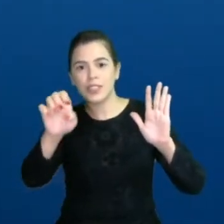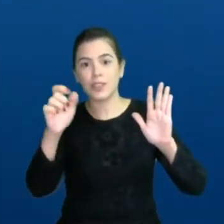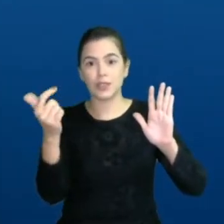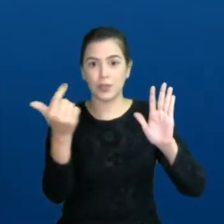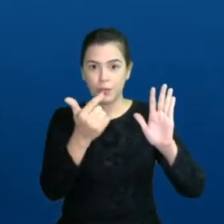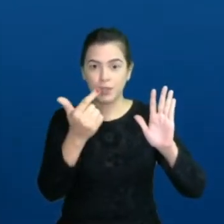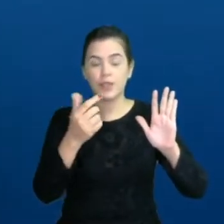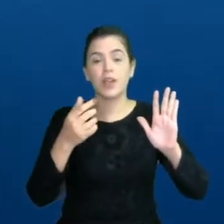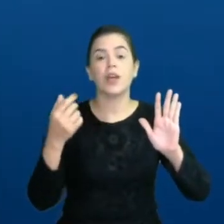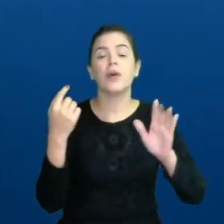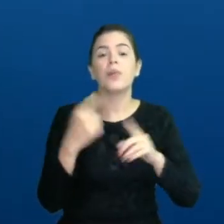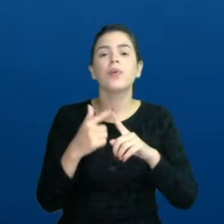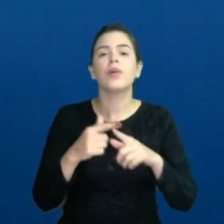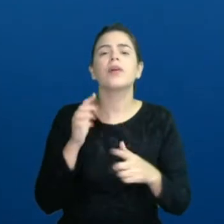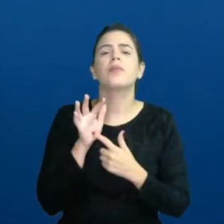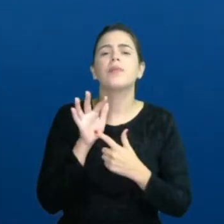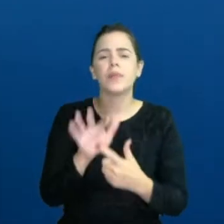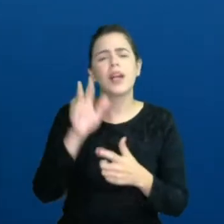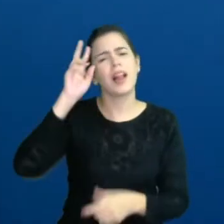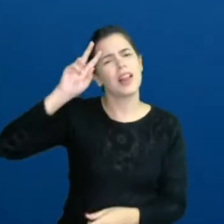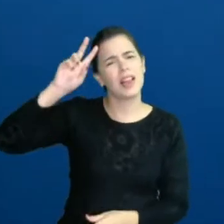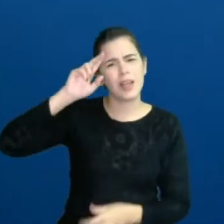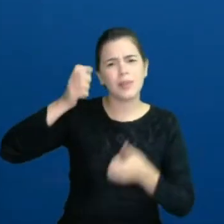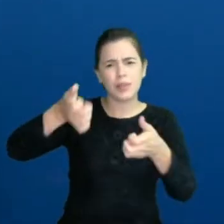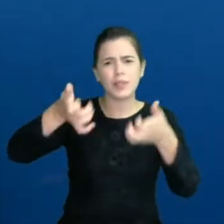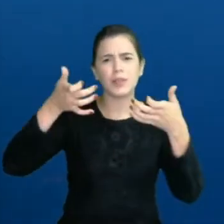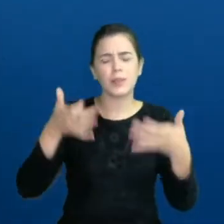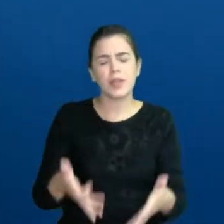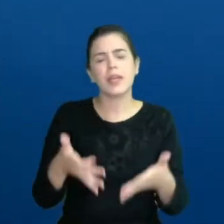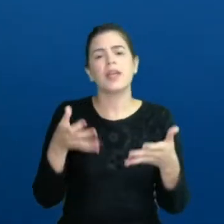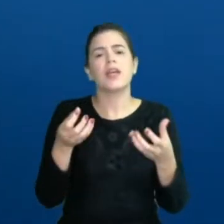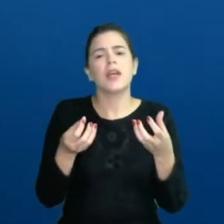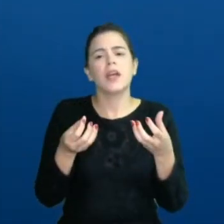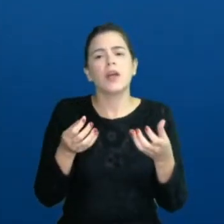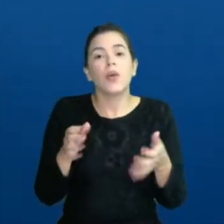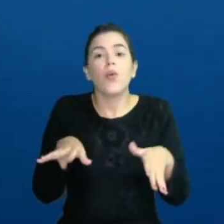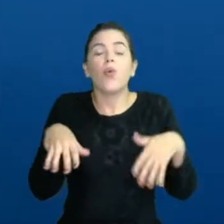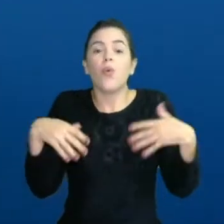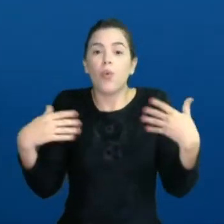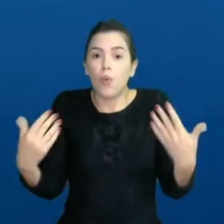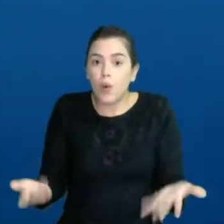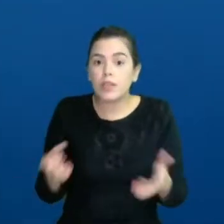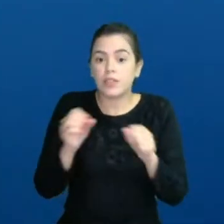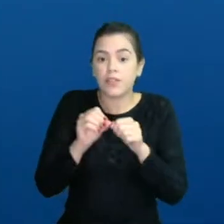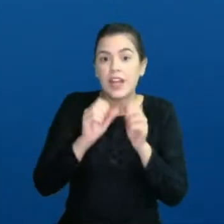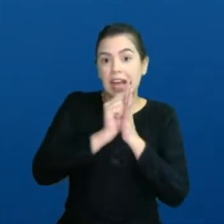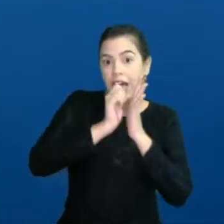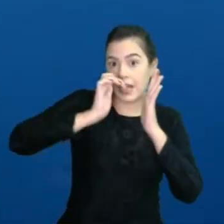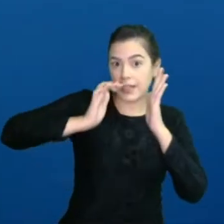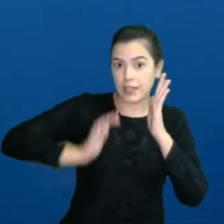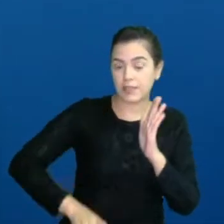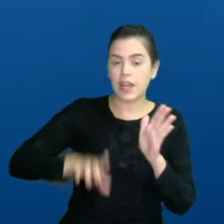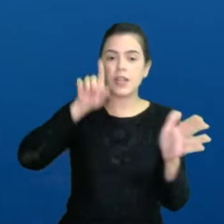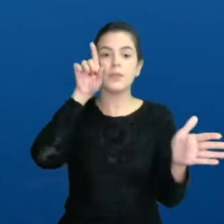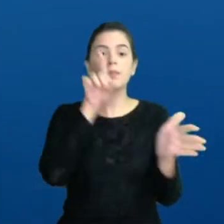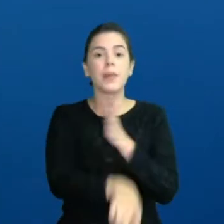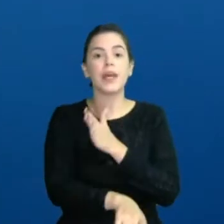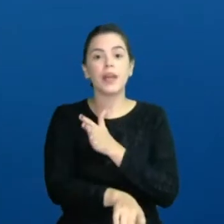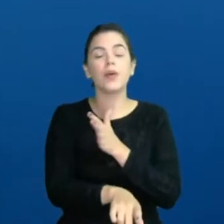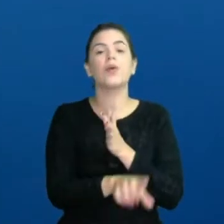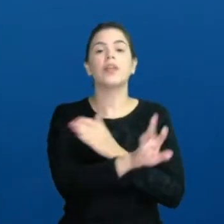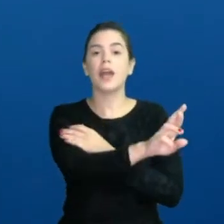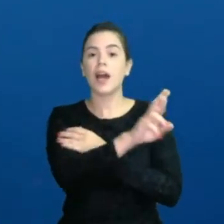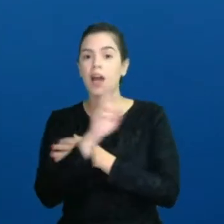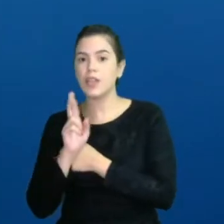eu quis mostrar para vocês? Lembra que eu falei que às vezes quando a gente faz algumas atividades, eles fazem perguntas e